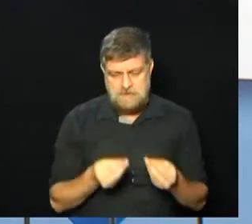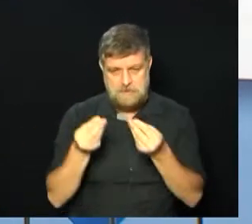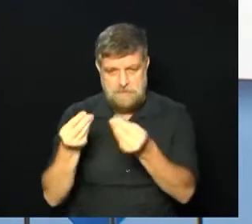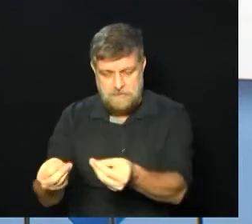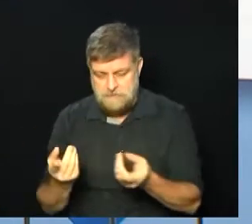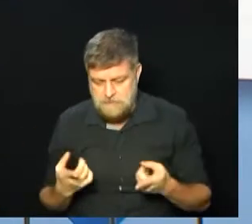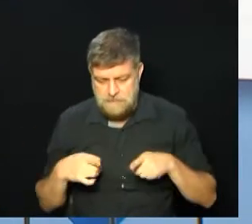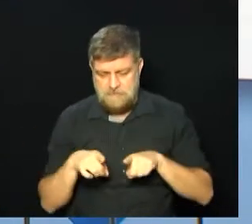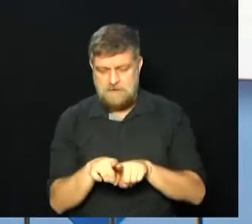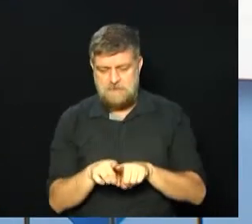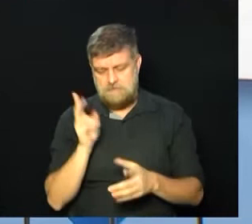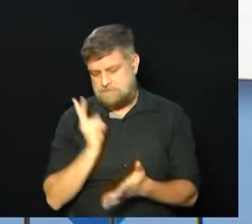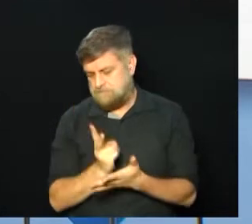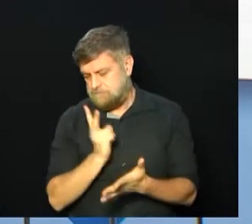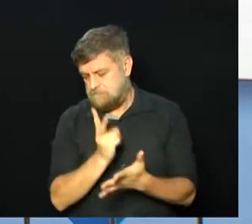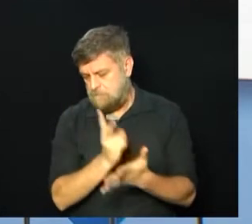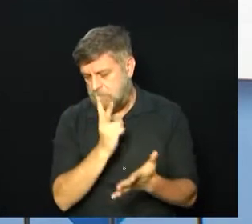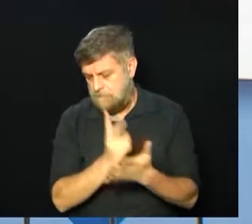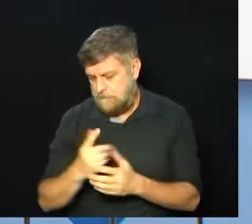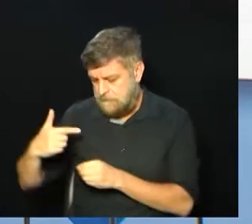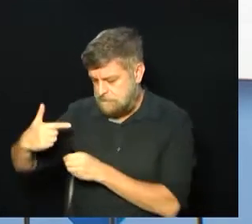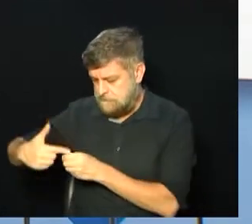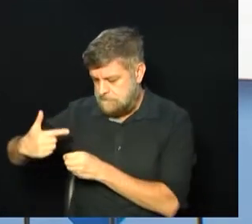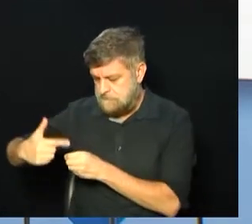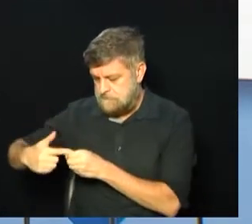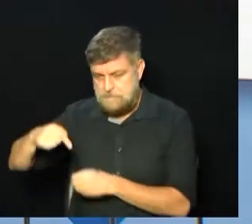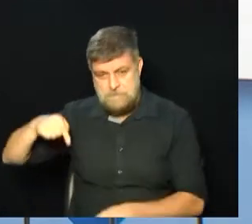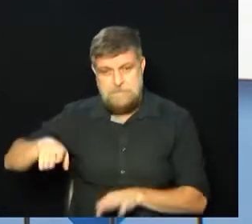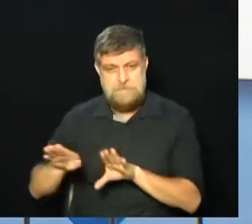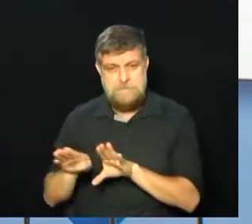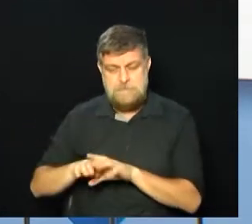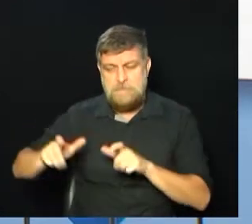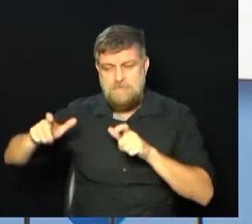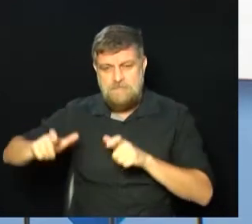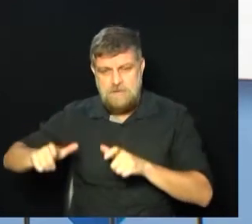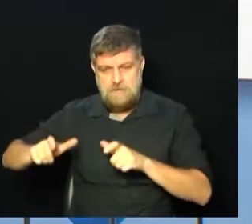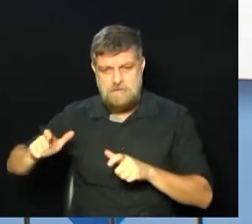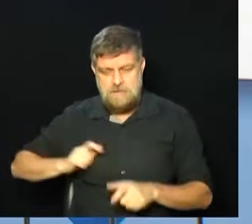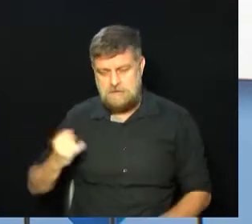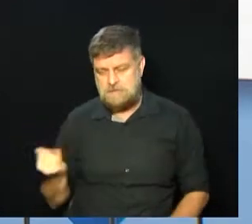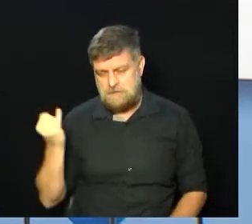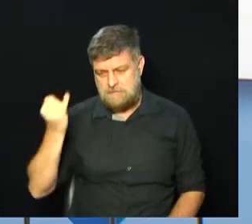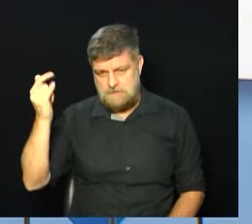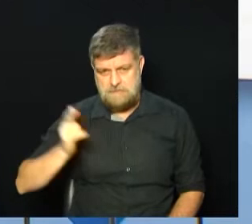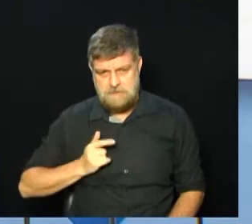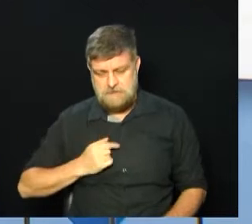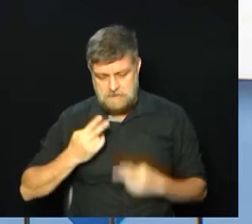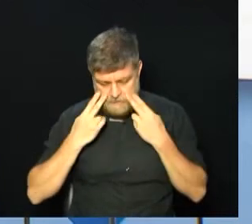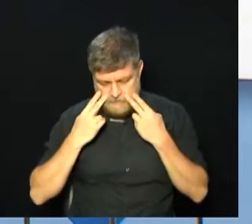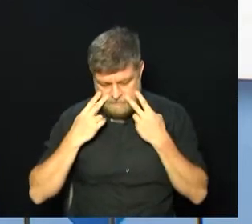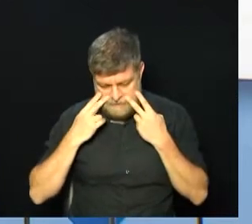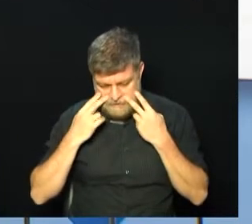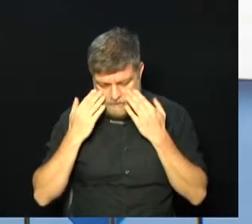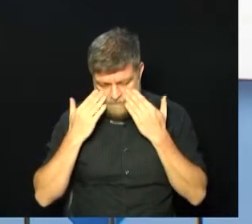Tem se tornado frequente com os postos de combustível e sem um espaço importante para dar visibilidade